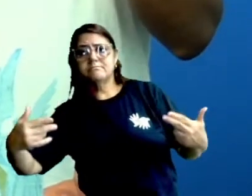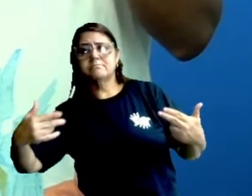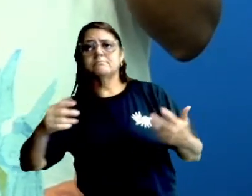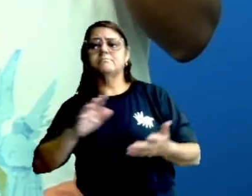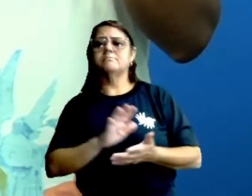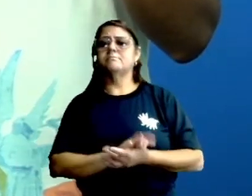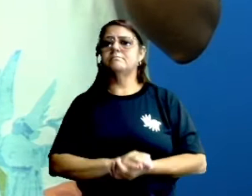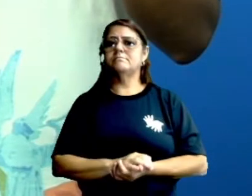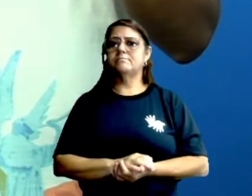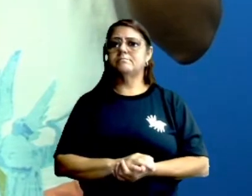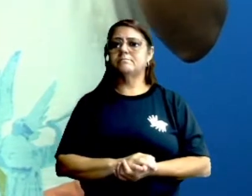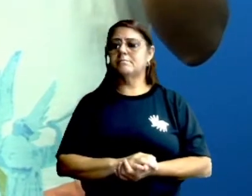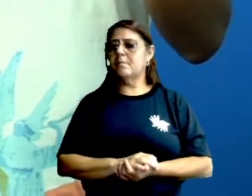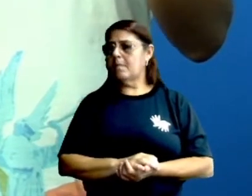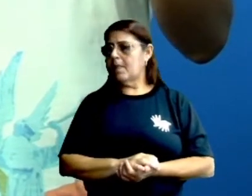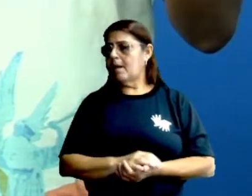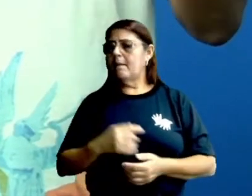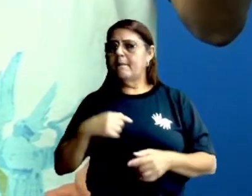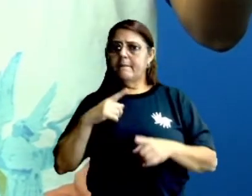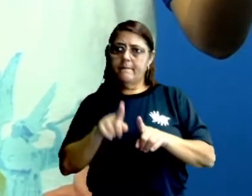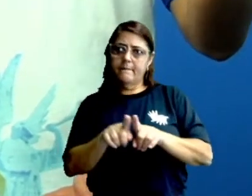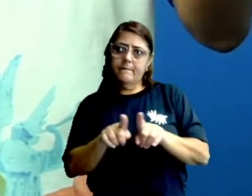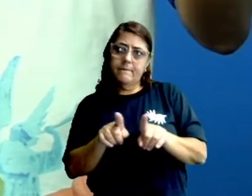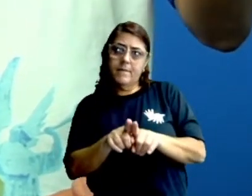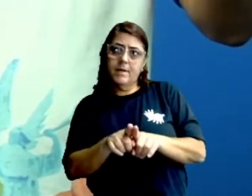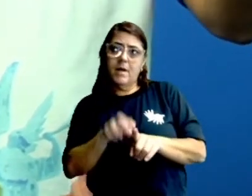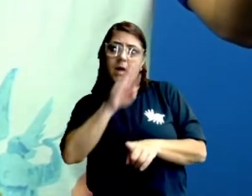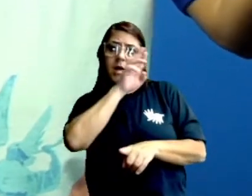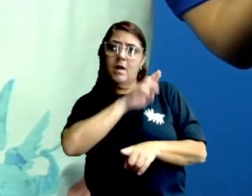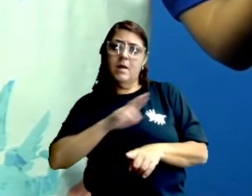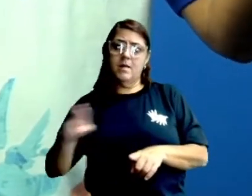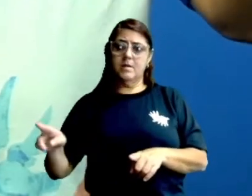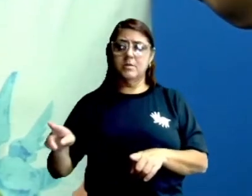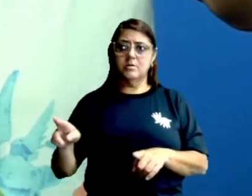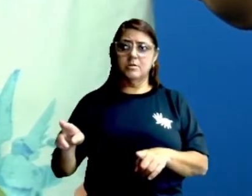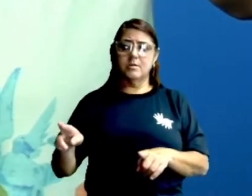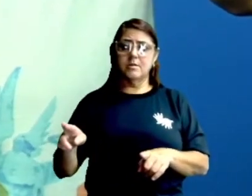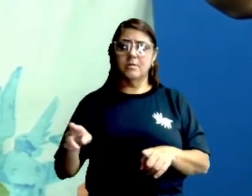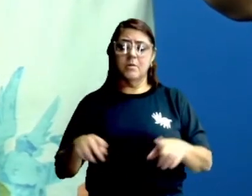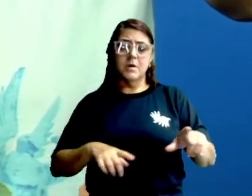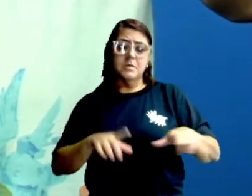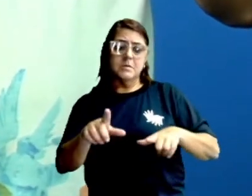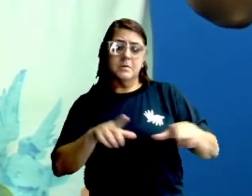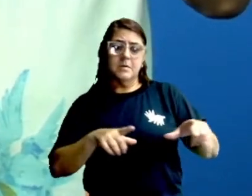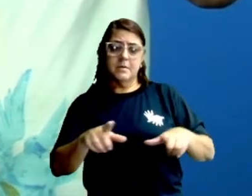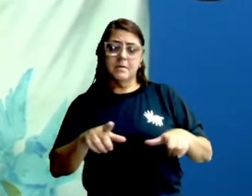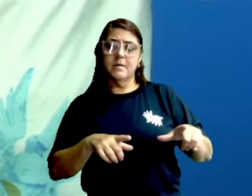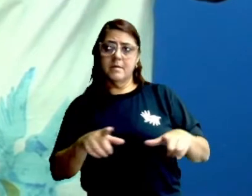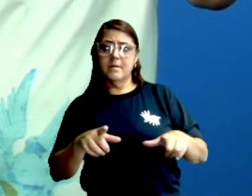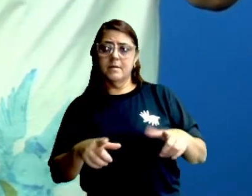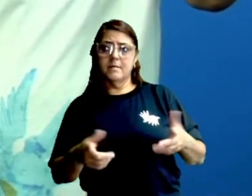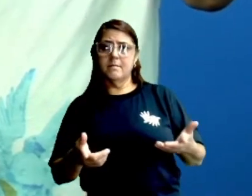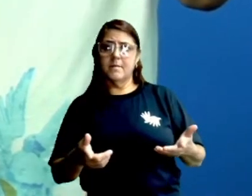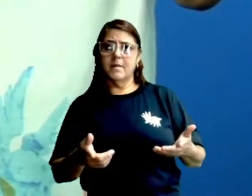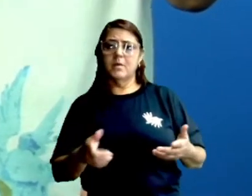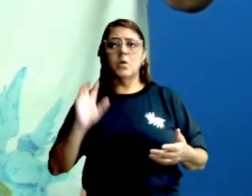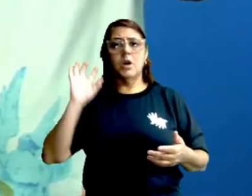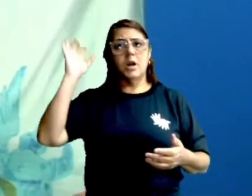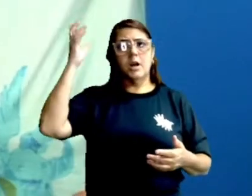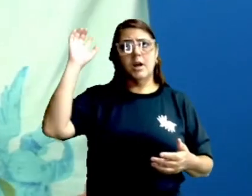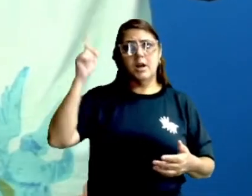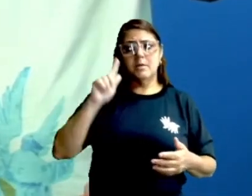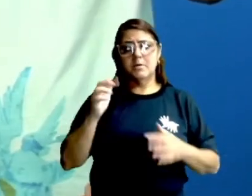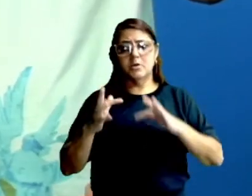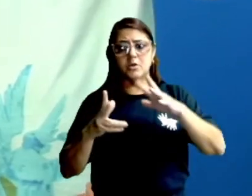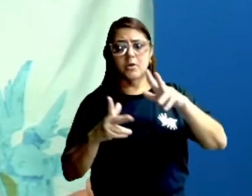poder também suprir as necessidades religiosas e administrativas. Então, todas essas condições, tanto climáticas,